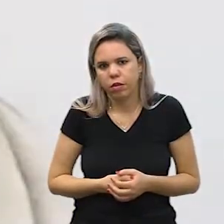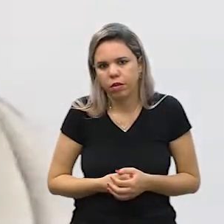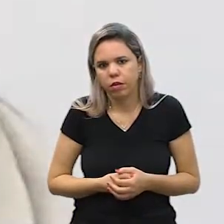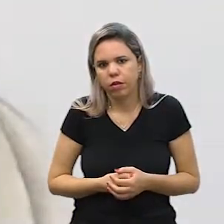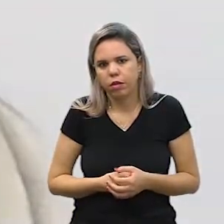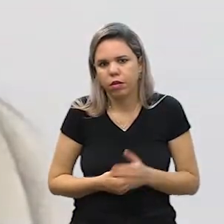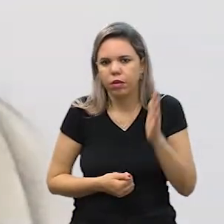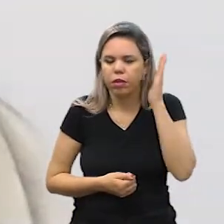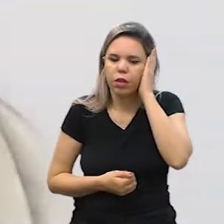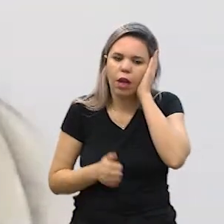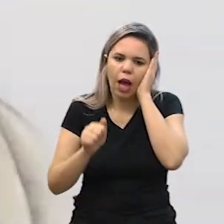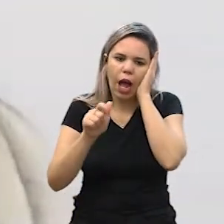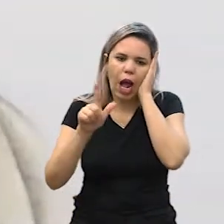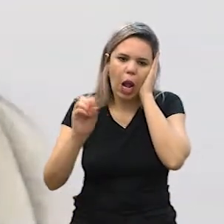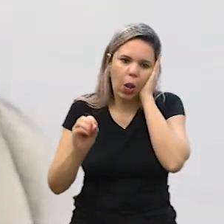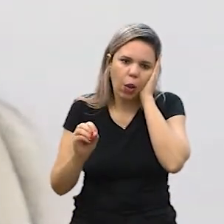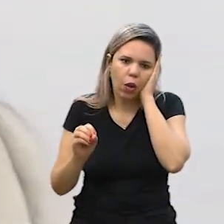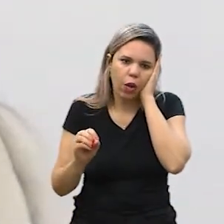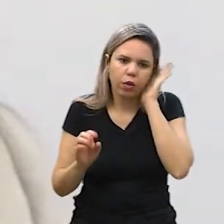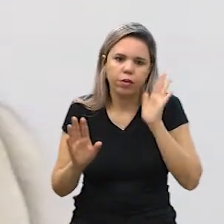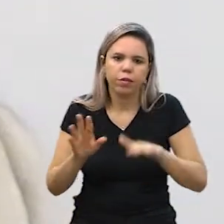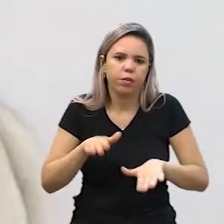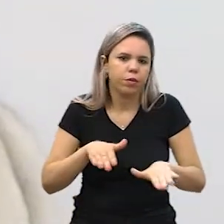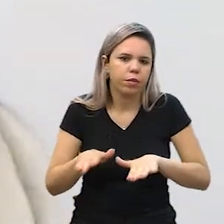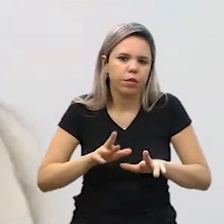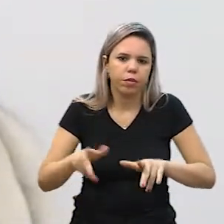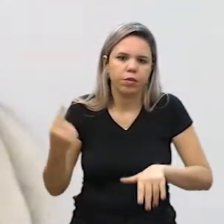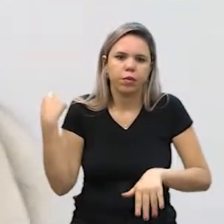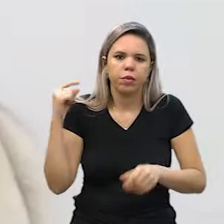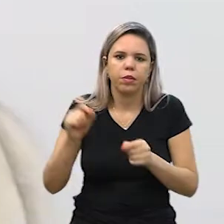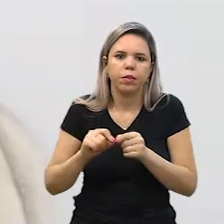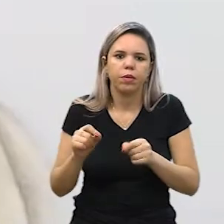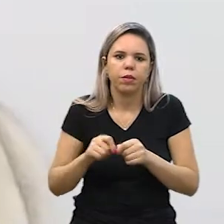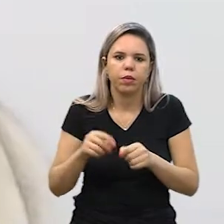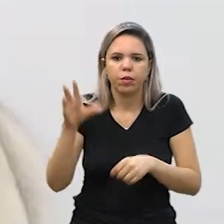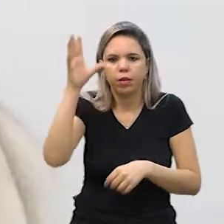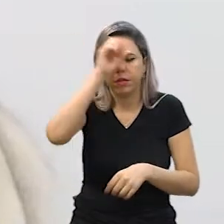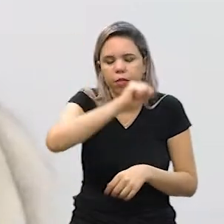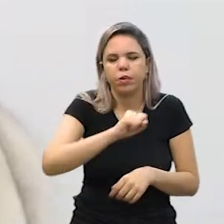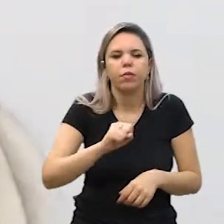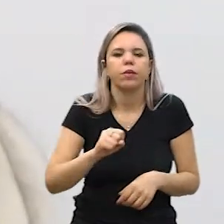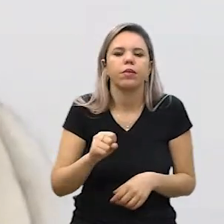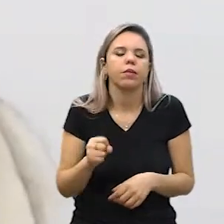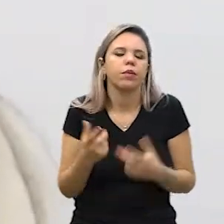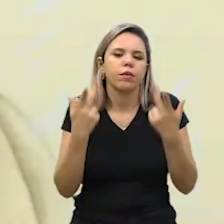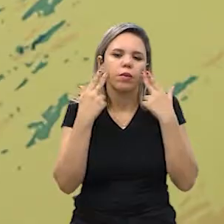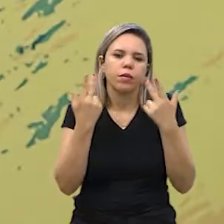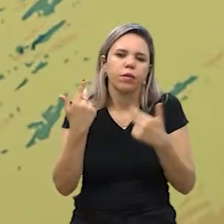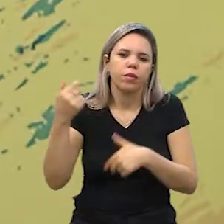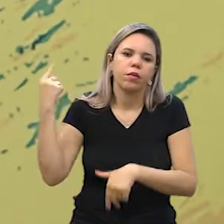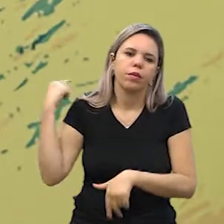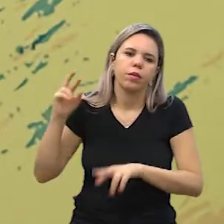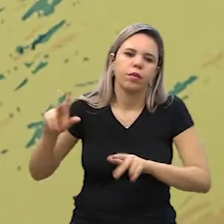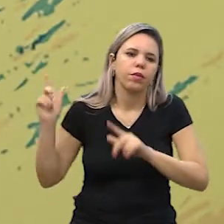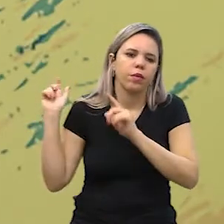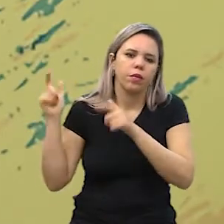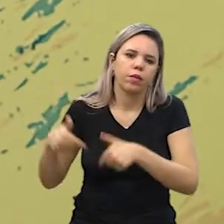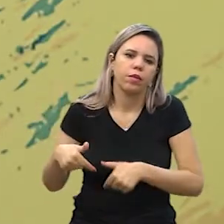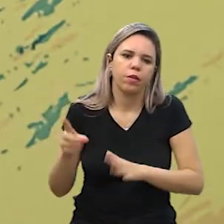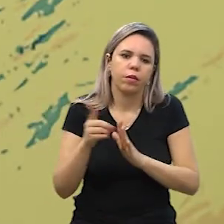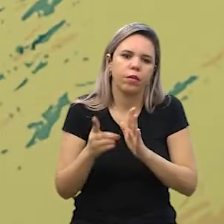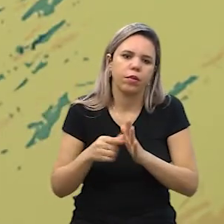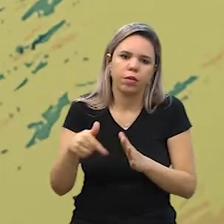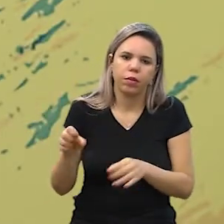ó, alô. Não é o movimento que nós fazemos numa aprendizagem analógica. É verdade. Eu sou da década